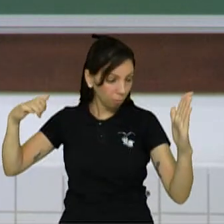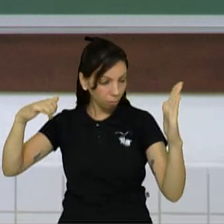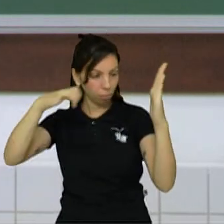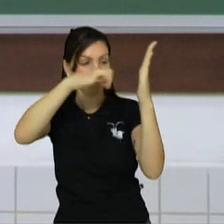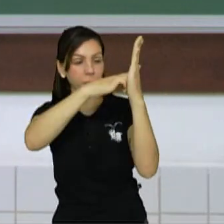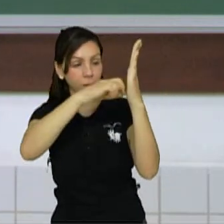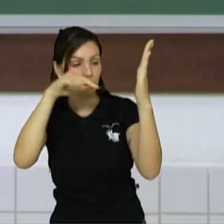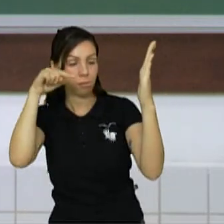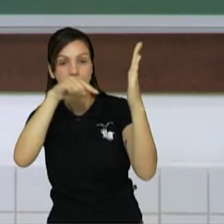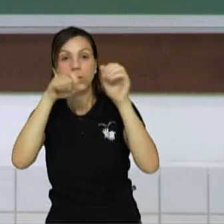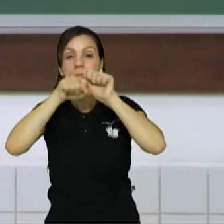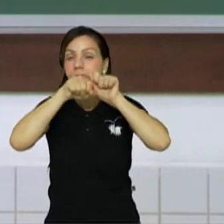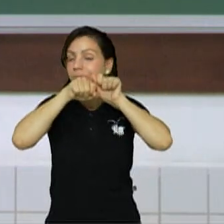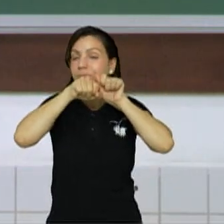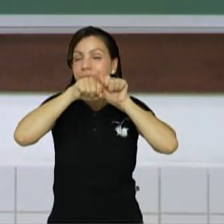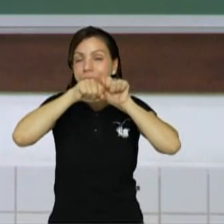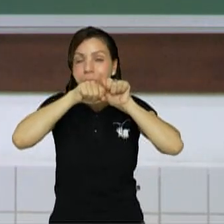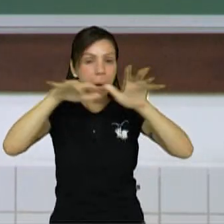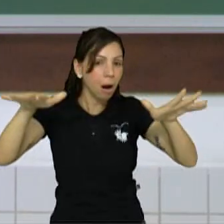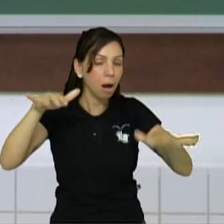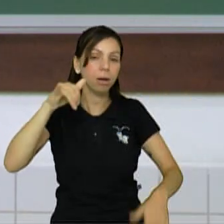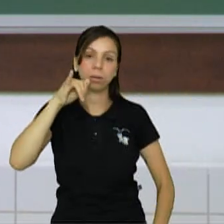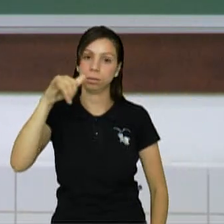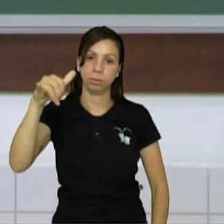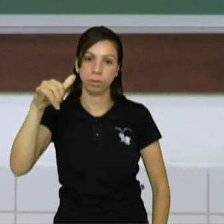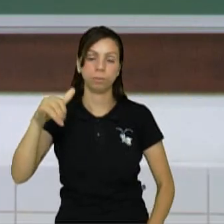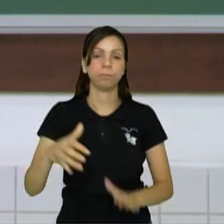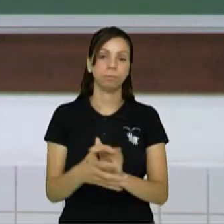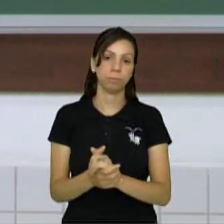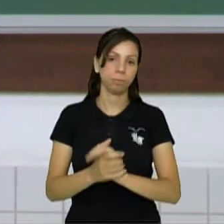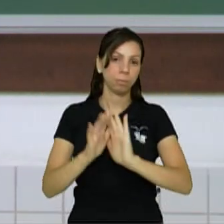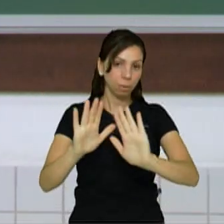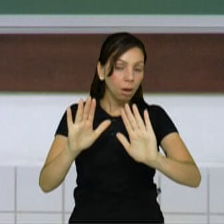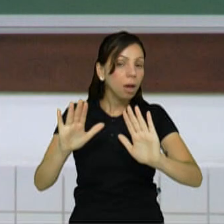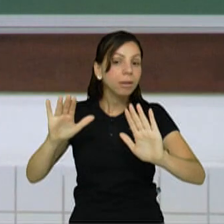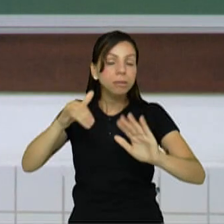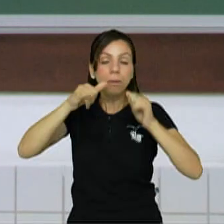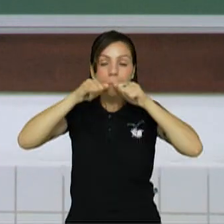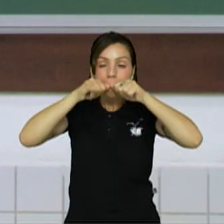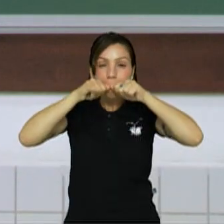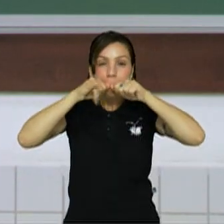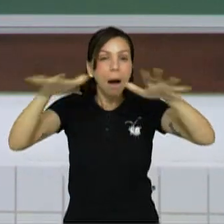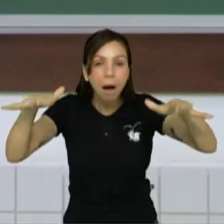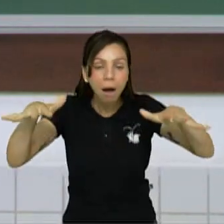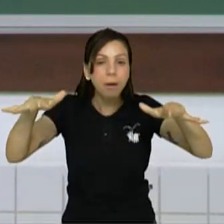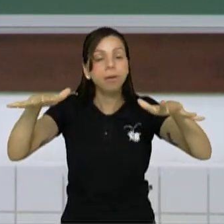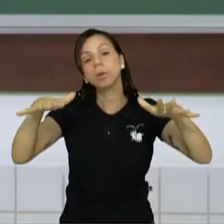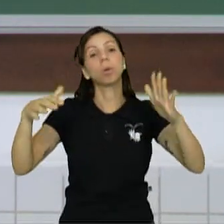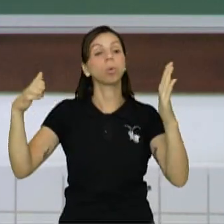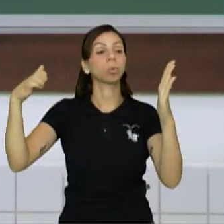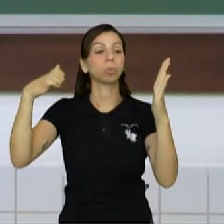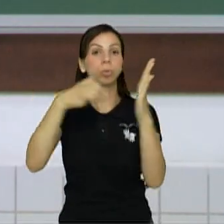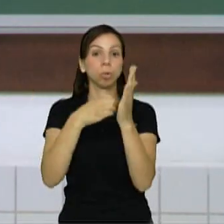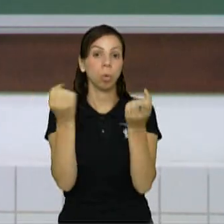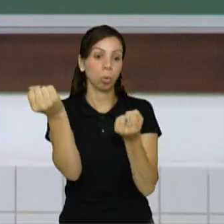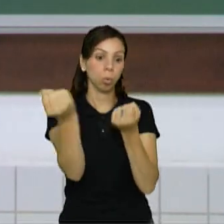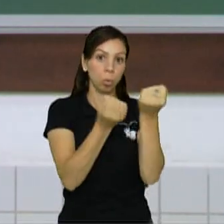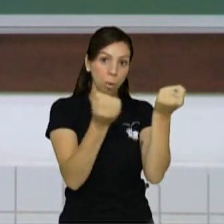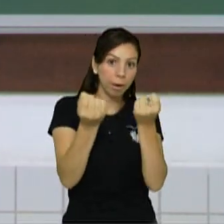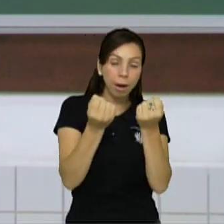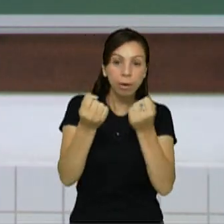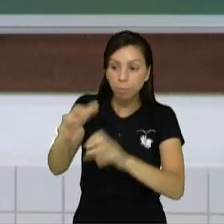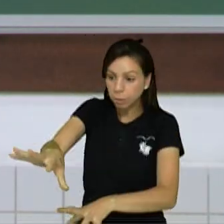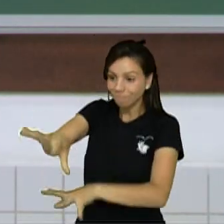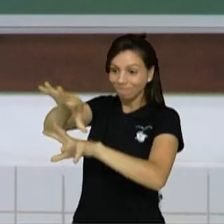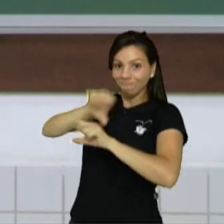tem a dissipação máxima de energia cinética. Lembre-se, essa energia ela vai dissipar sobre o carro e ela pode chegar até você,